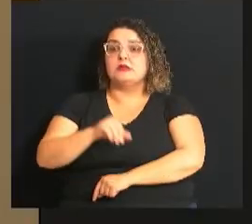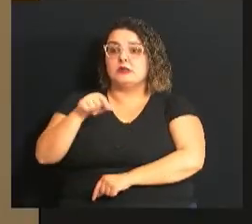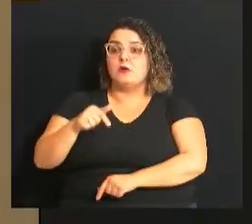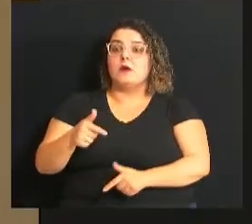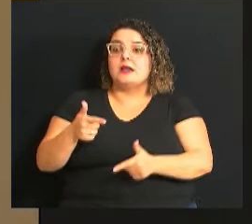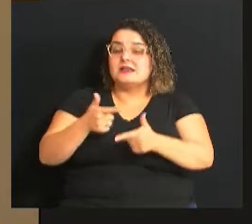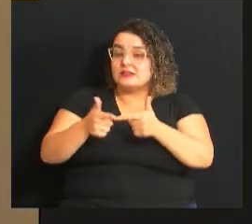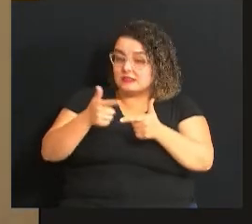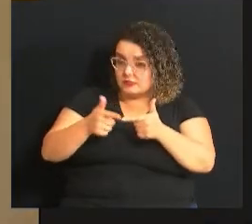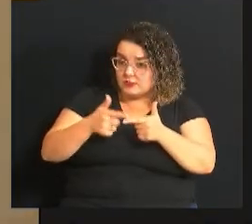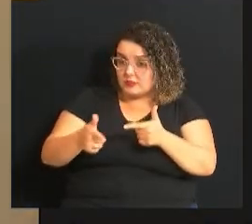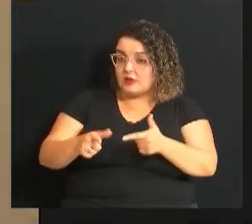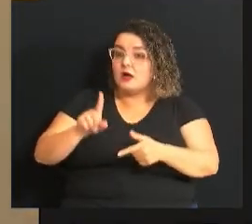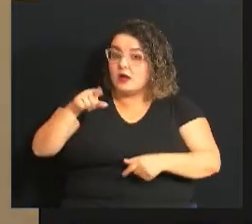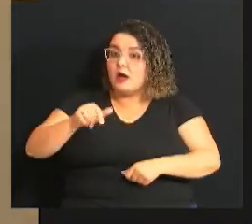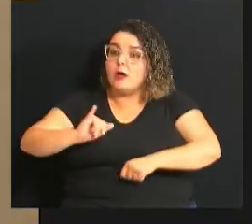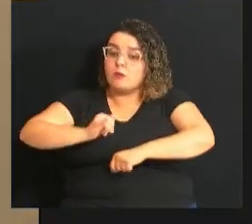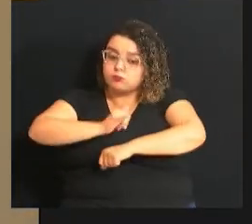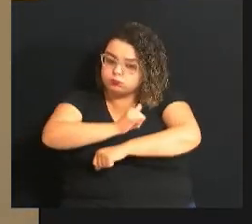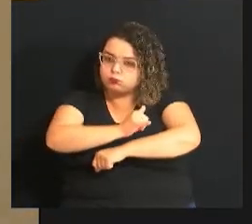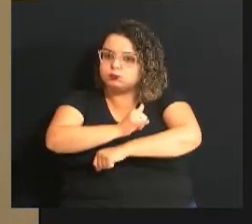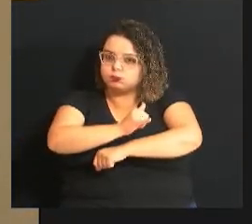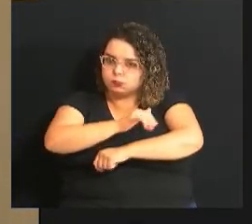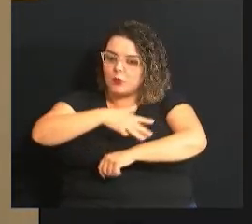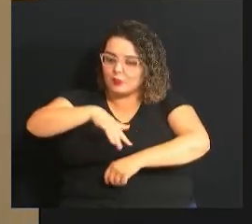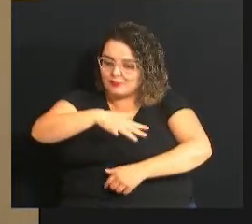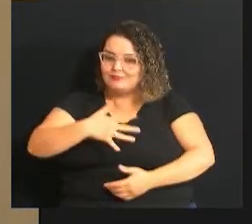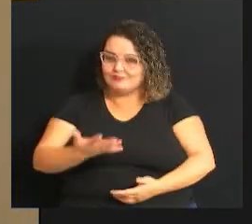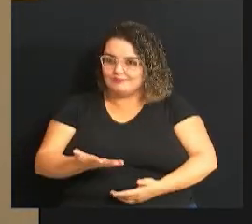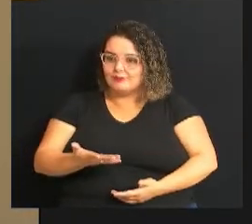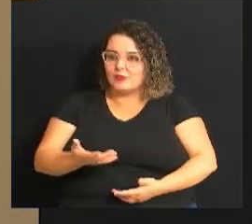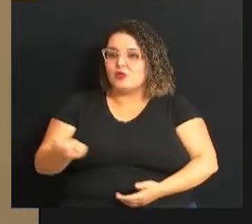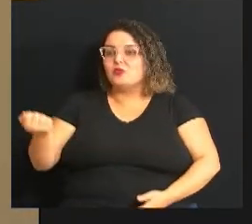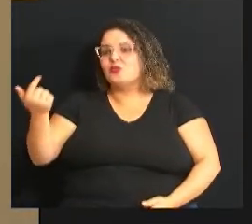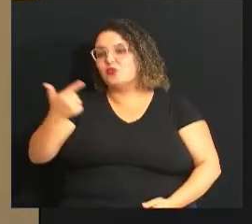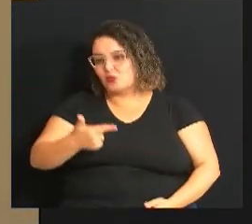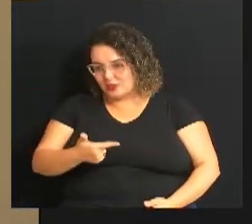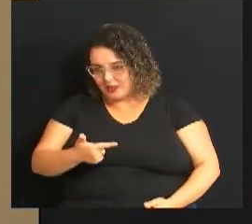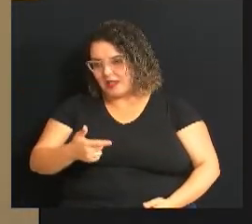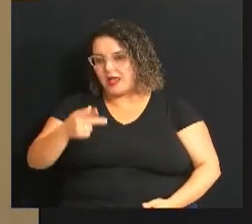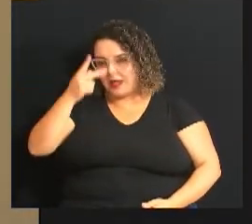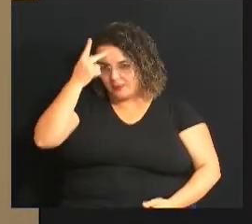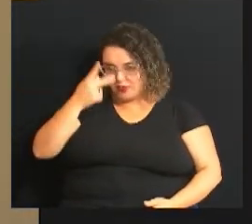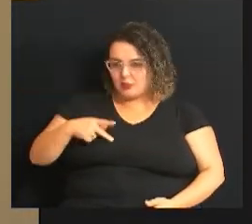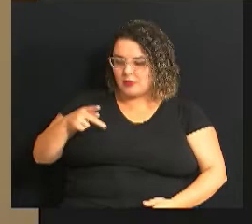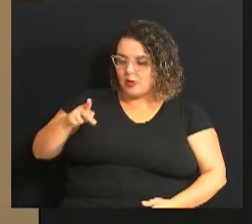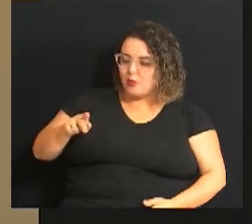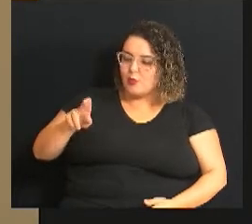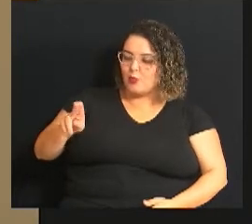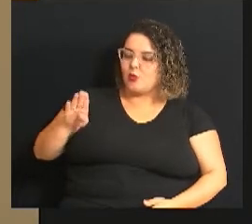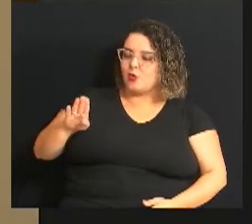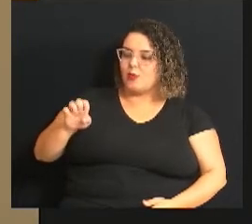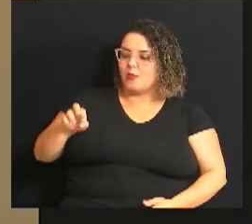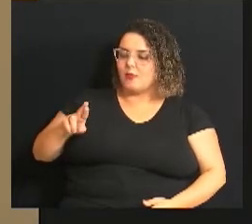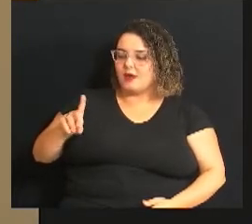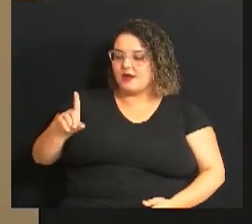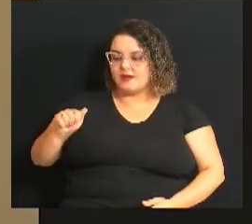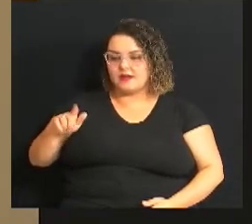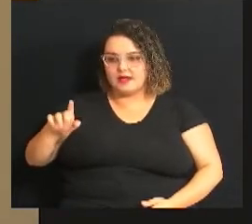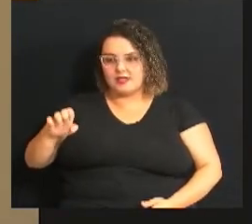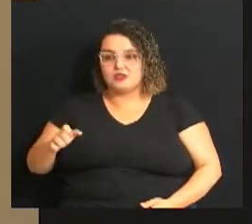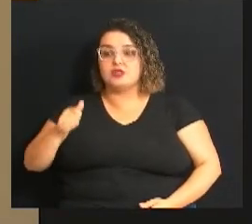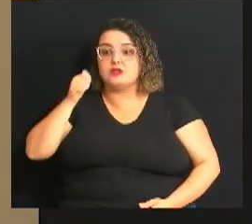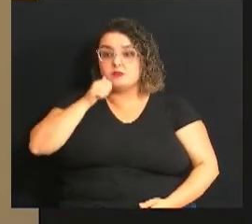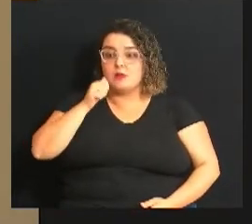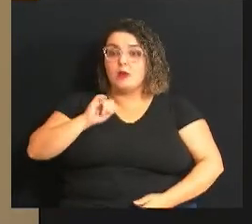associadas à obesidade por si só do que propriamente dito à puberdade, né? Então, as mulheres com excesso